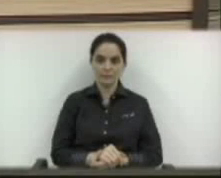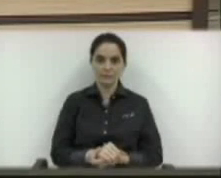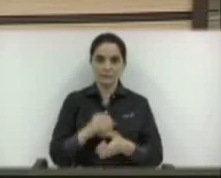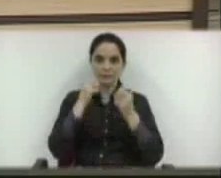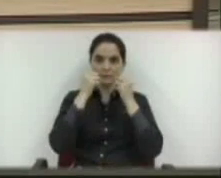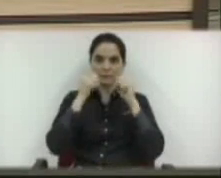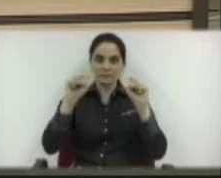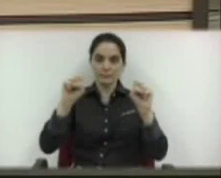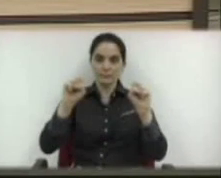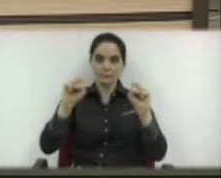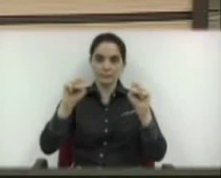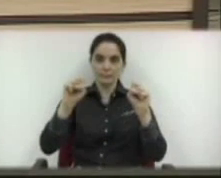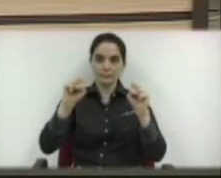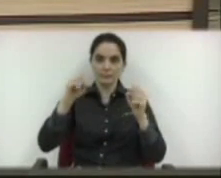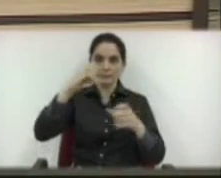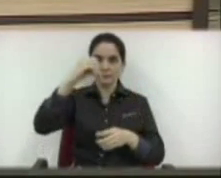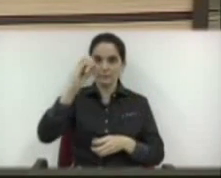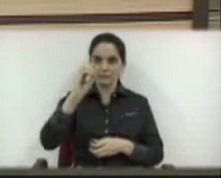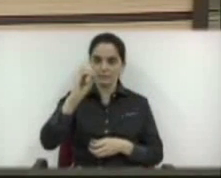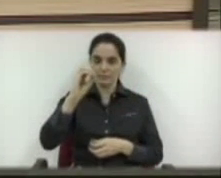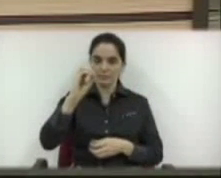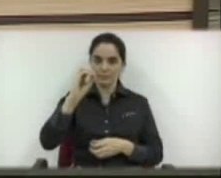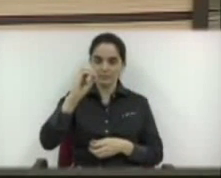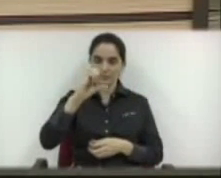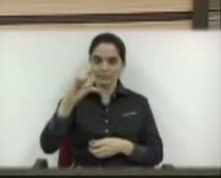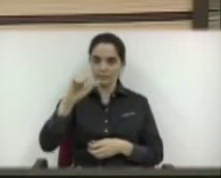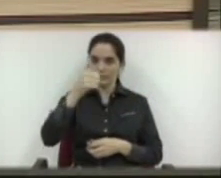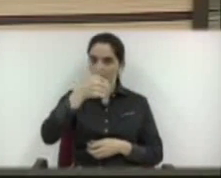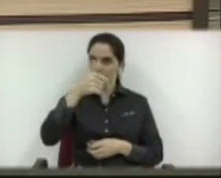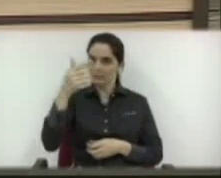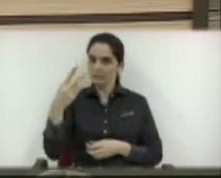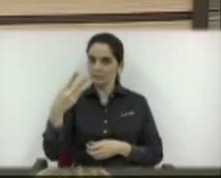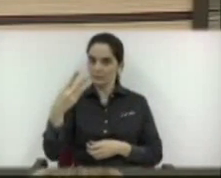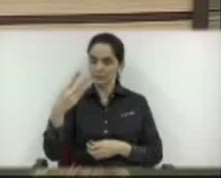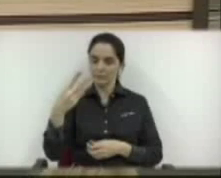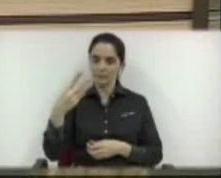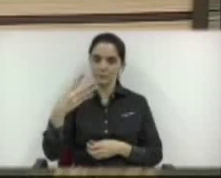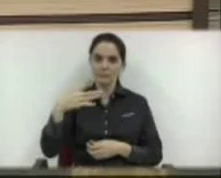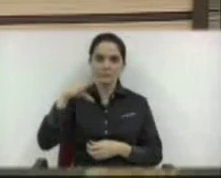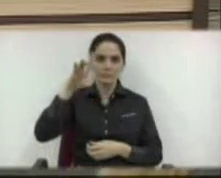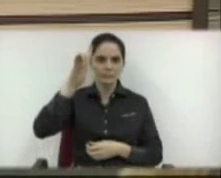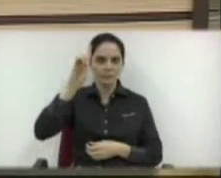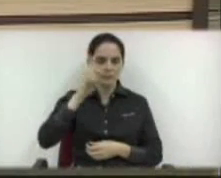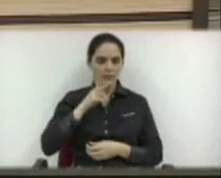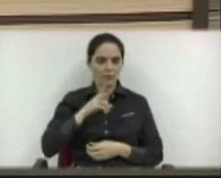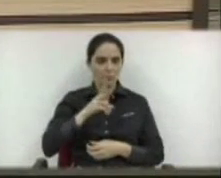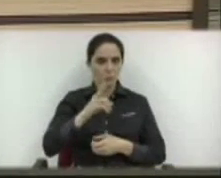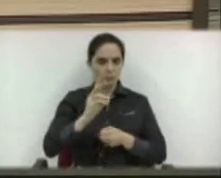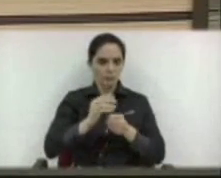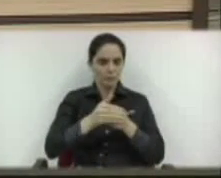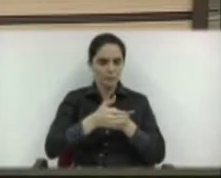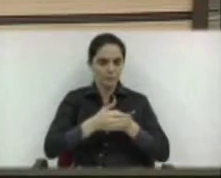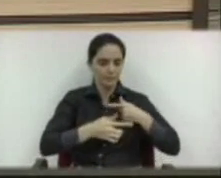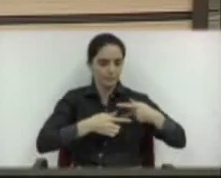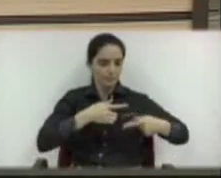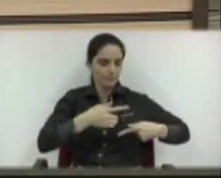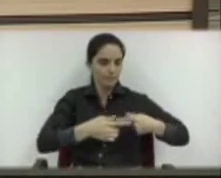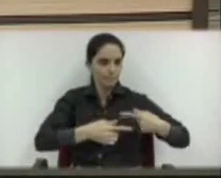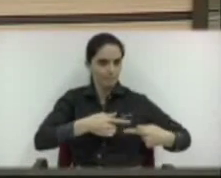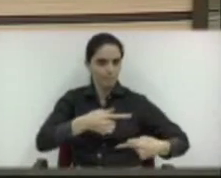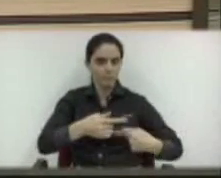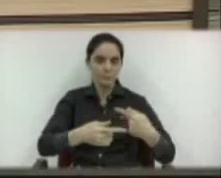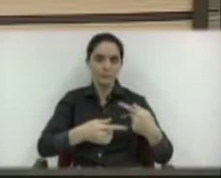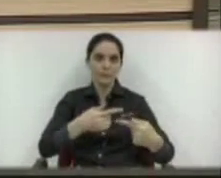Salmos 90, versículo 1 ao 3. Senhor, Tu tens sido o nosso refúgio de geração em